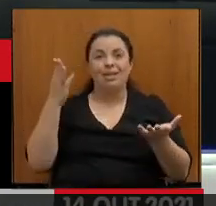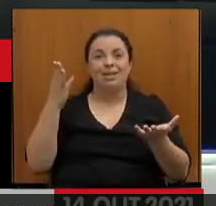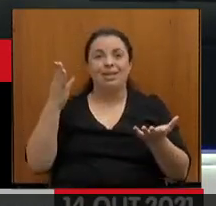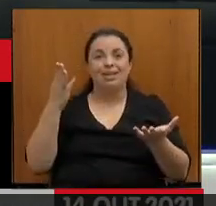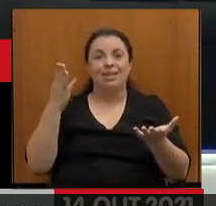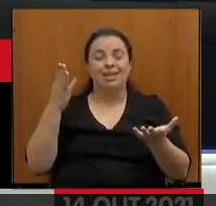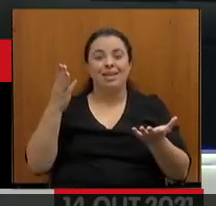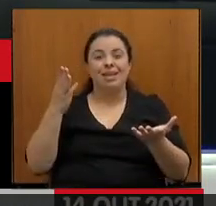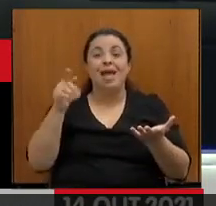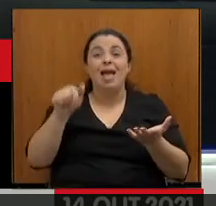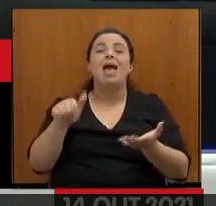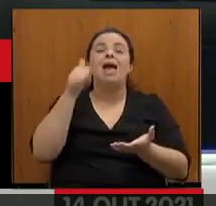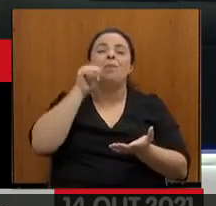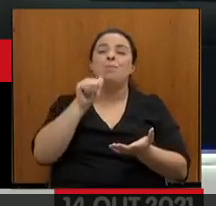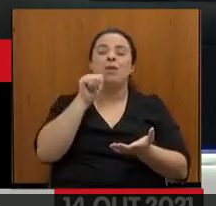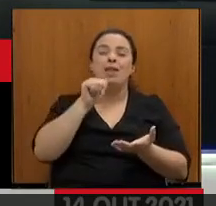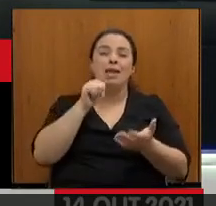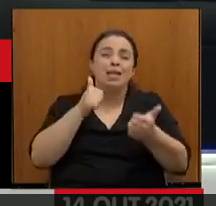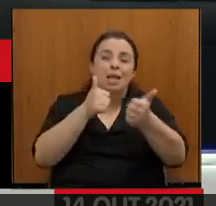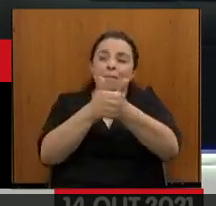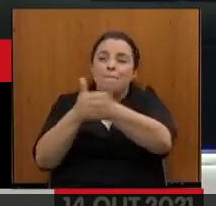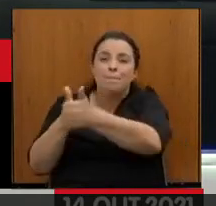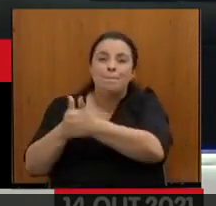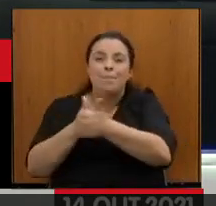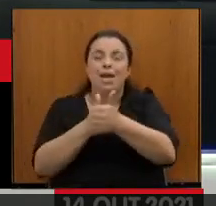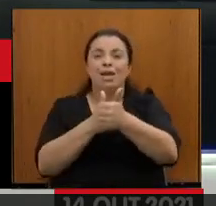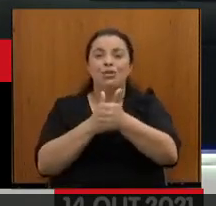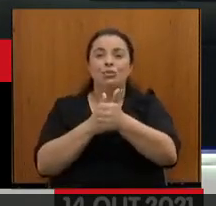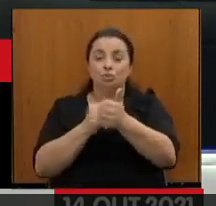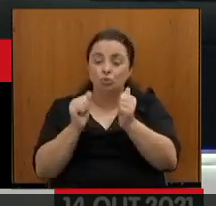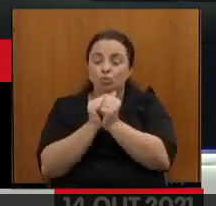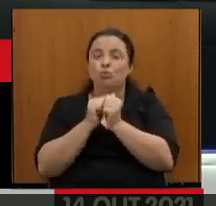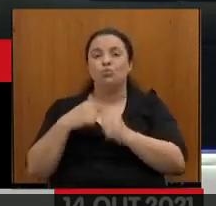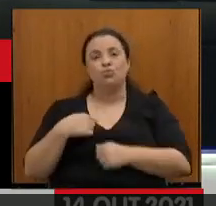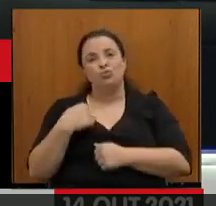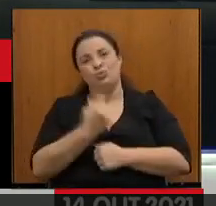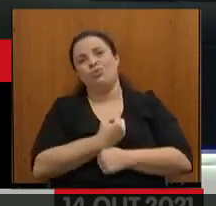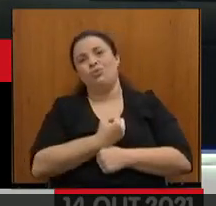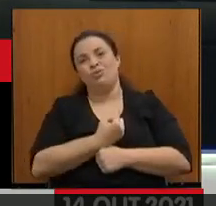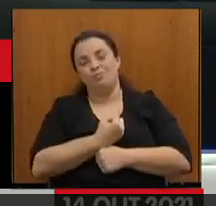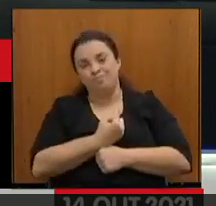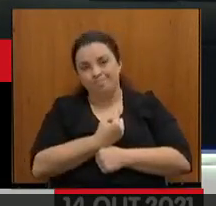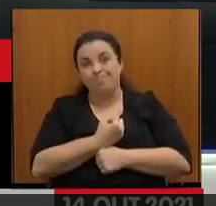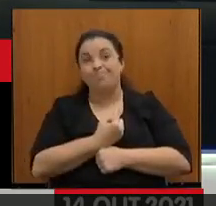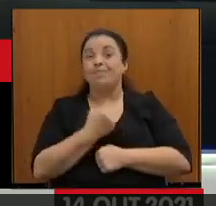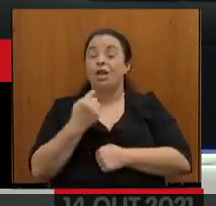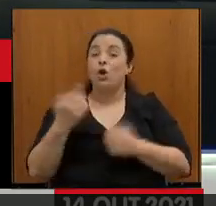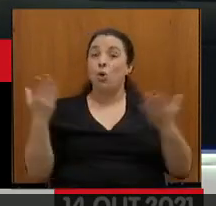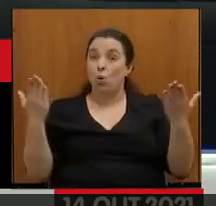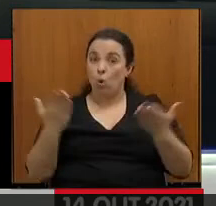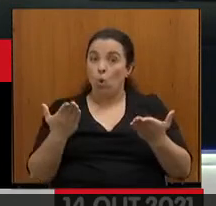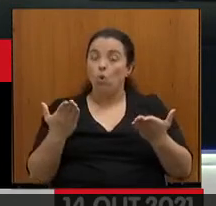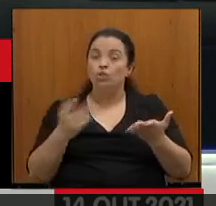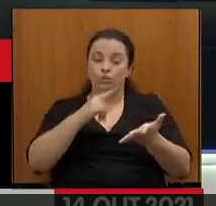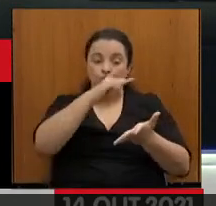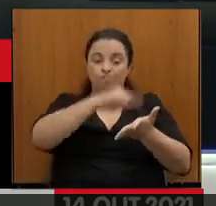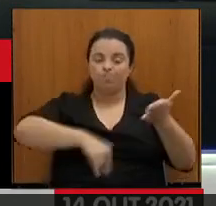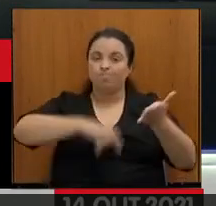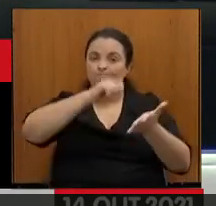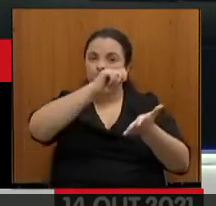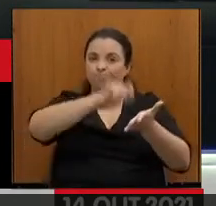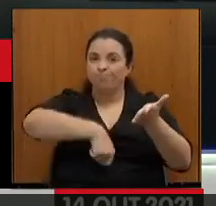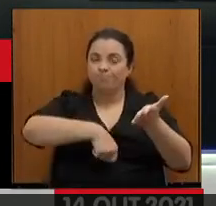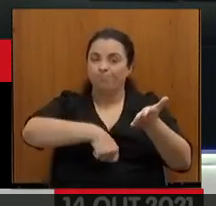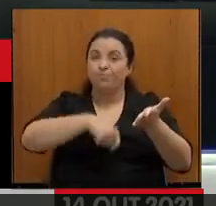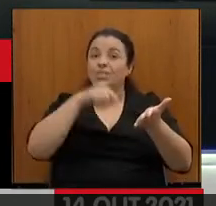cada um, de cada uma e de cada um de nós. Esse ato hoje, desta assinatura,